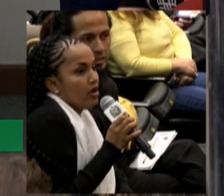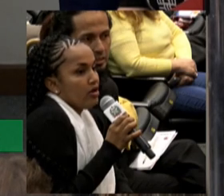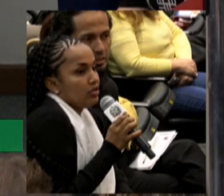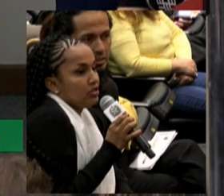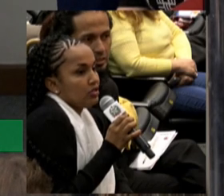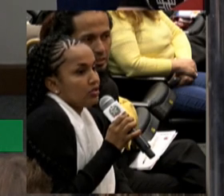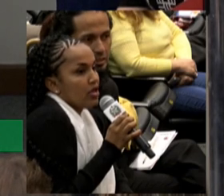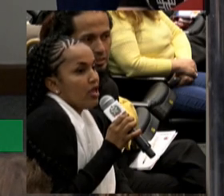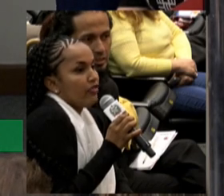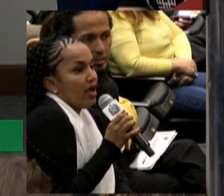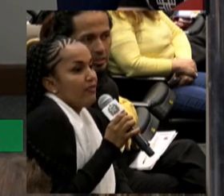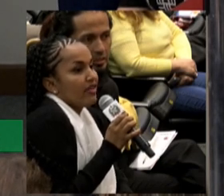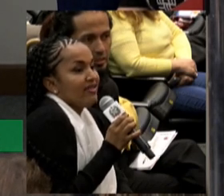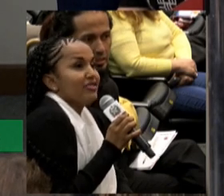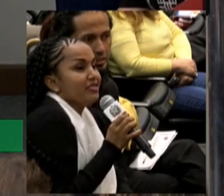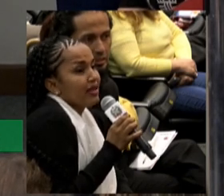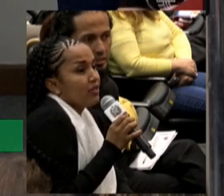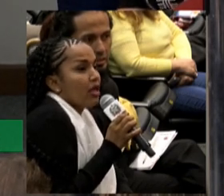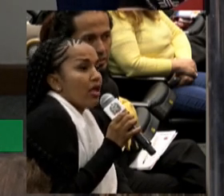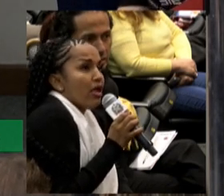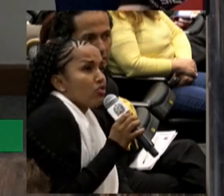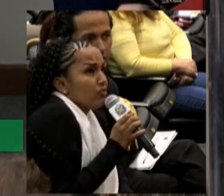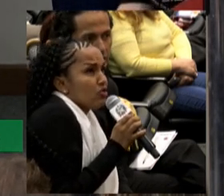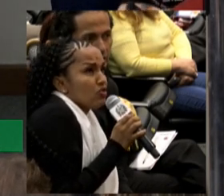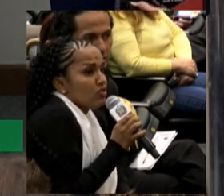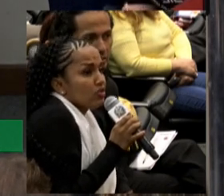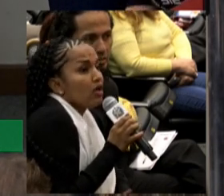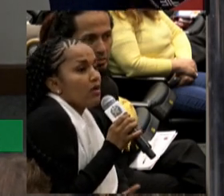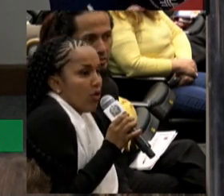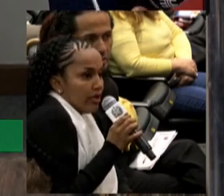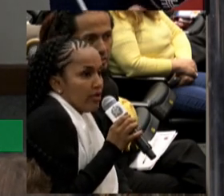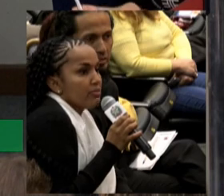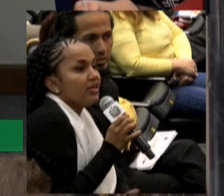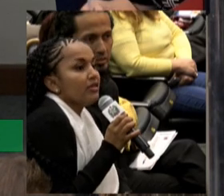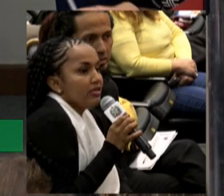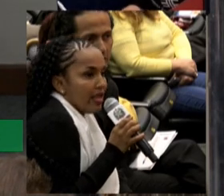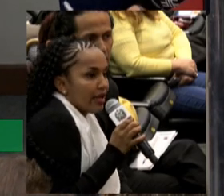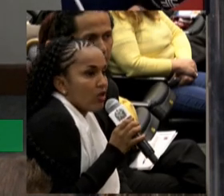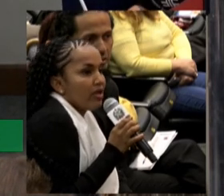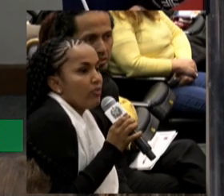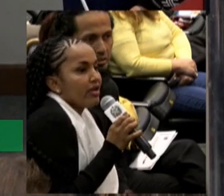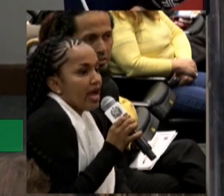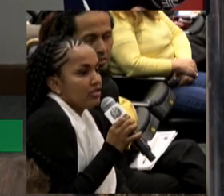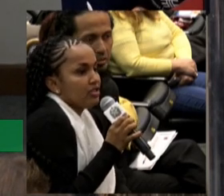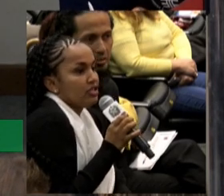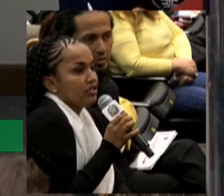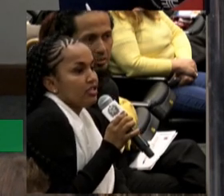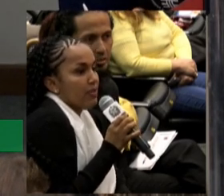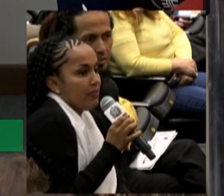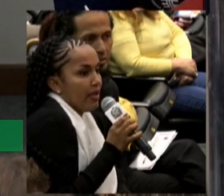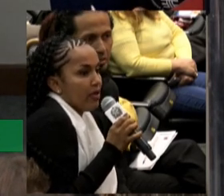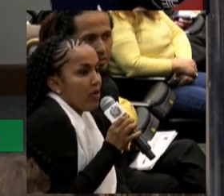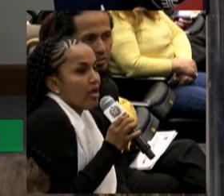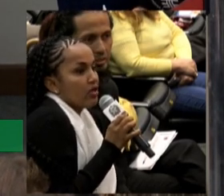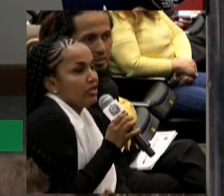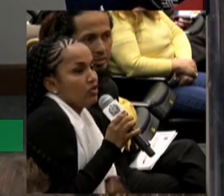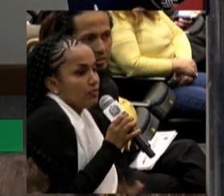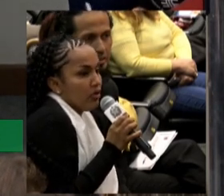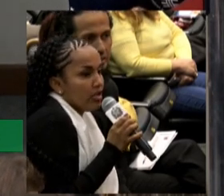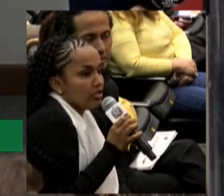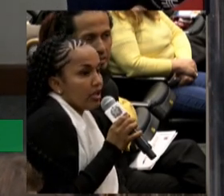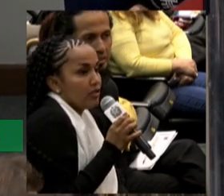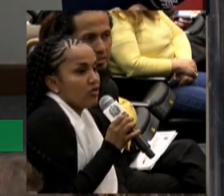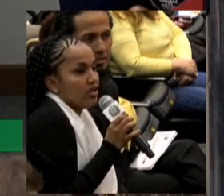exemplo, antes eu ficava na dúvida, eu sou uma pessoa surda, ok, mas e negra, como é que eu me encaixo nesse papel? São